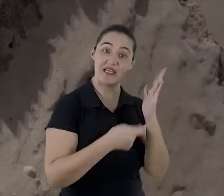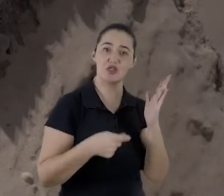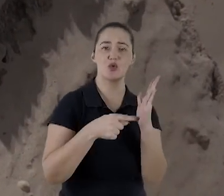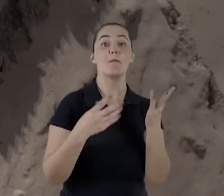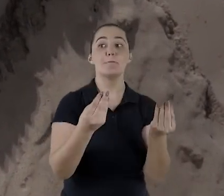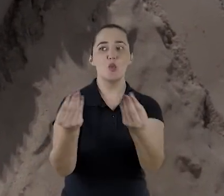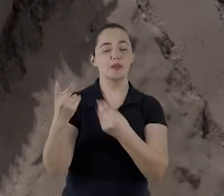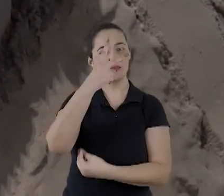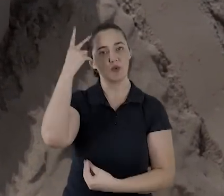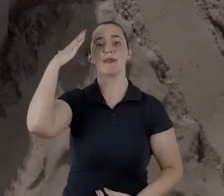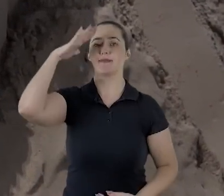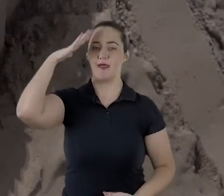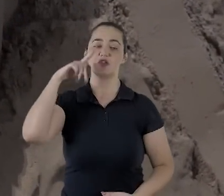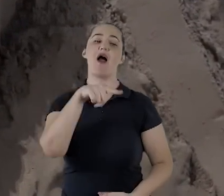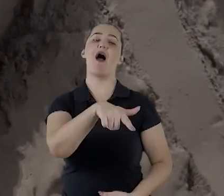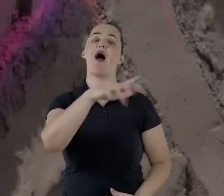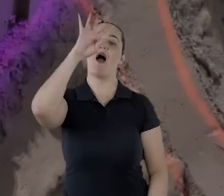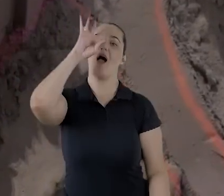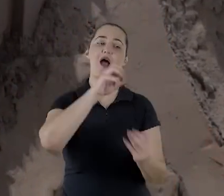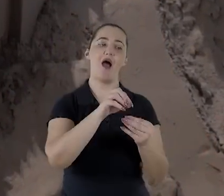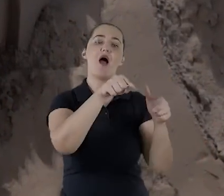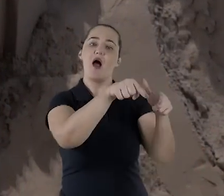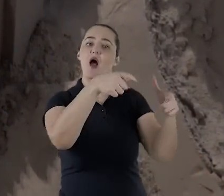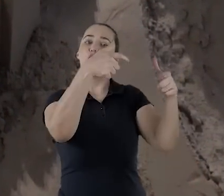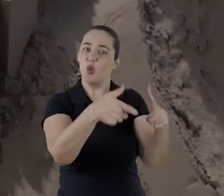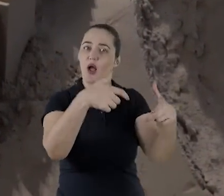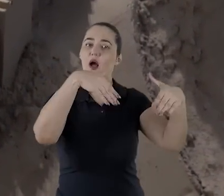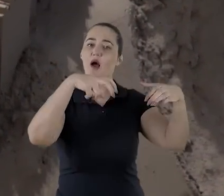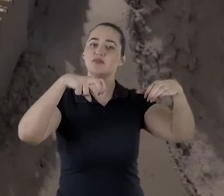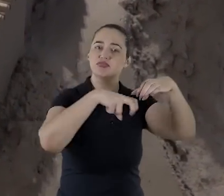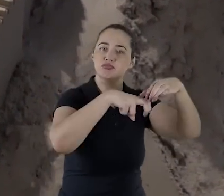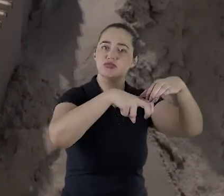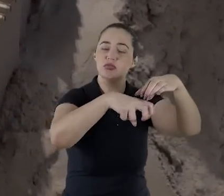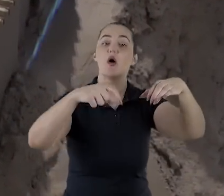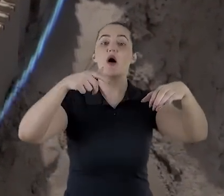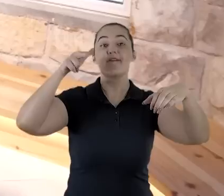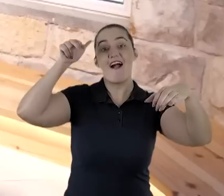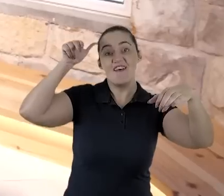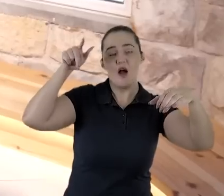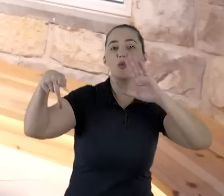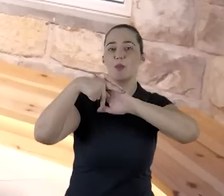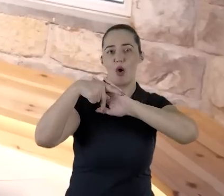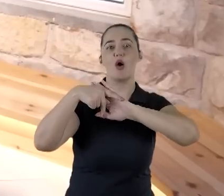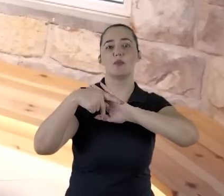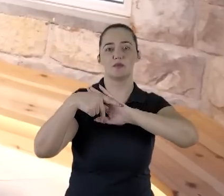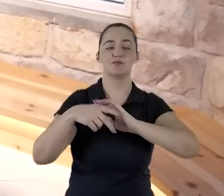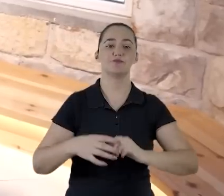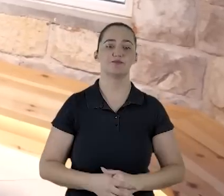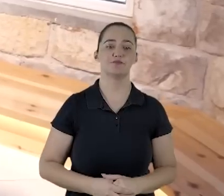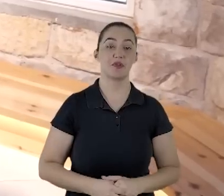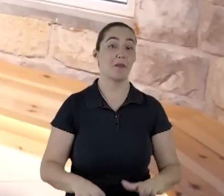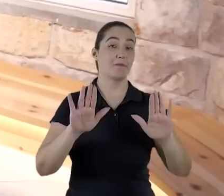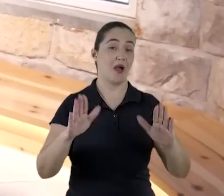passagem bíblica, a princípio, muitas pessoas interpretaram que ali seriam os locais onde estavam os